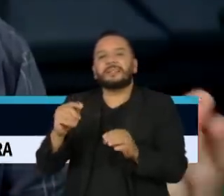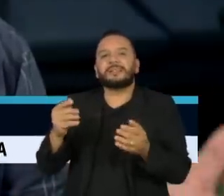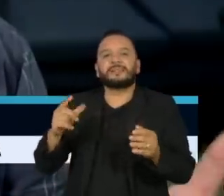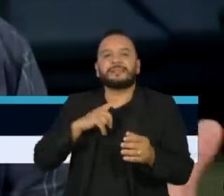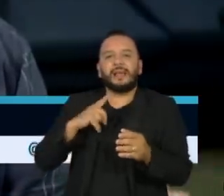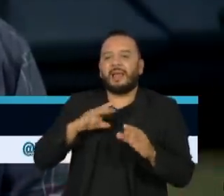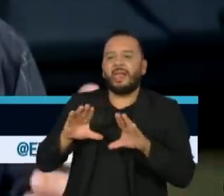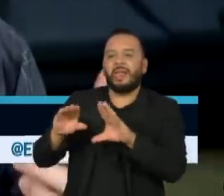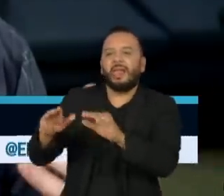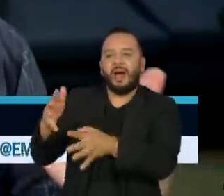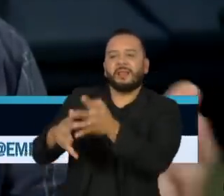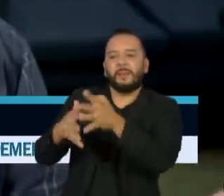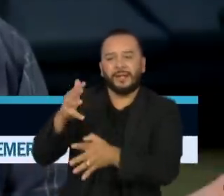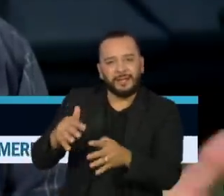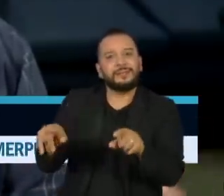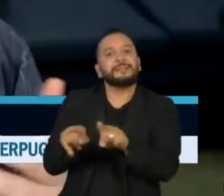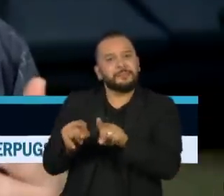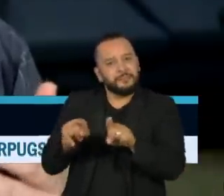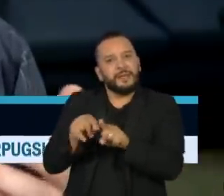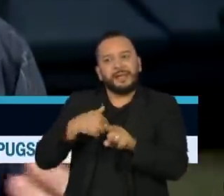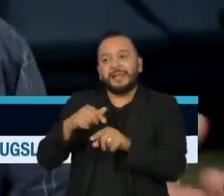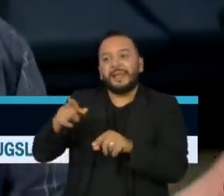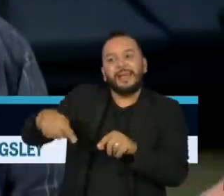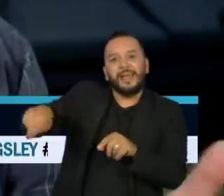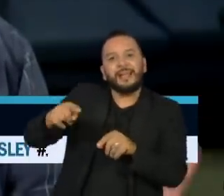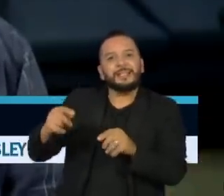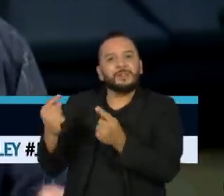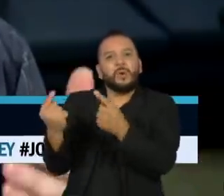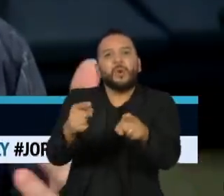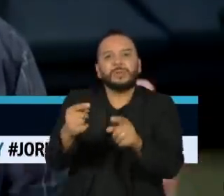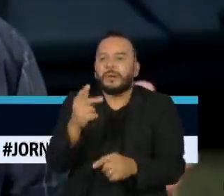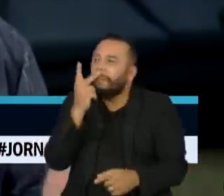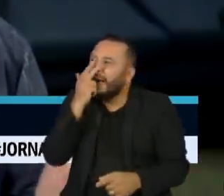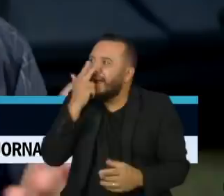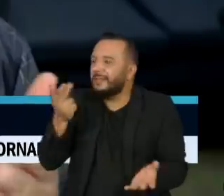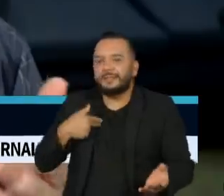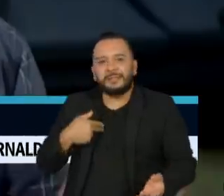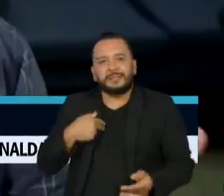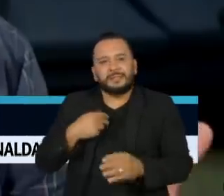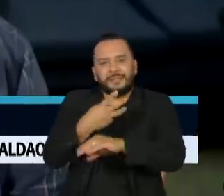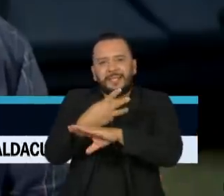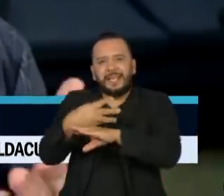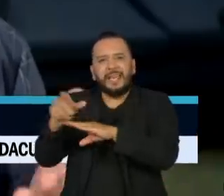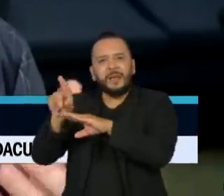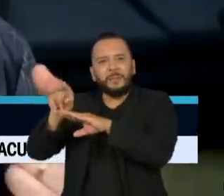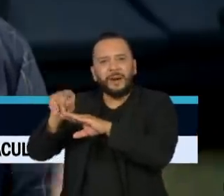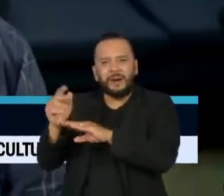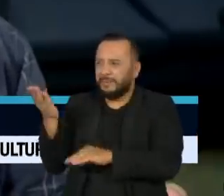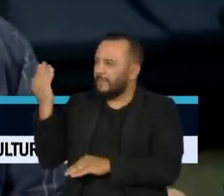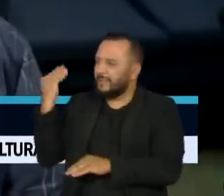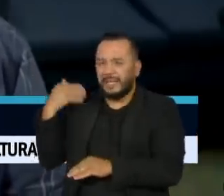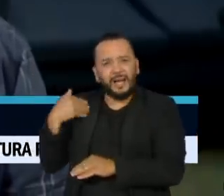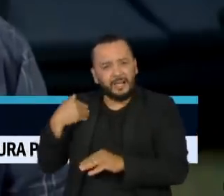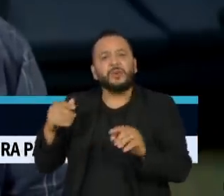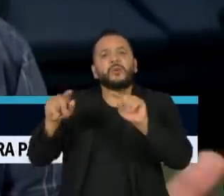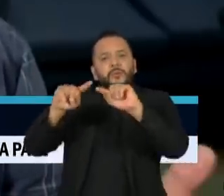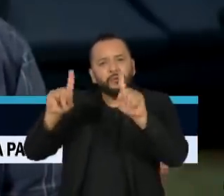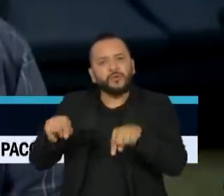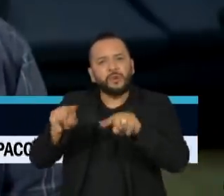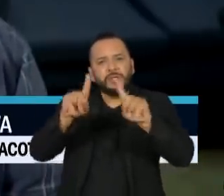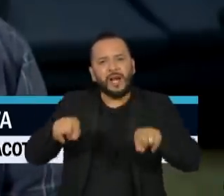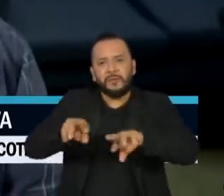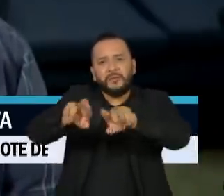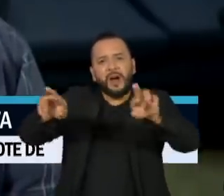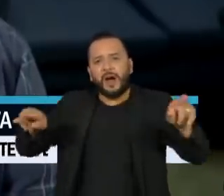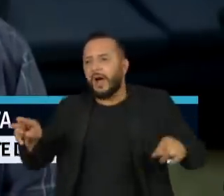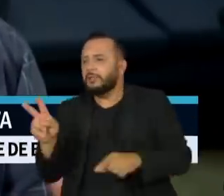o ICMBio, o IBAMA sendo hiper prejudicados. O IBAMA tinha pouquíssimos funcionários para poder inspecionar essas